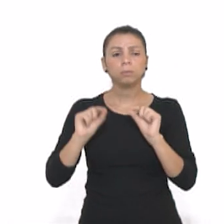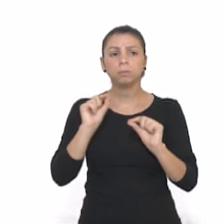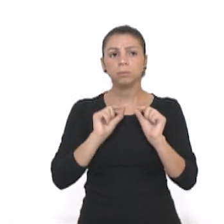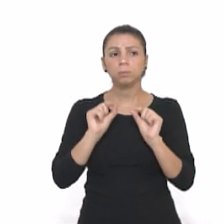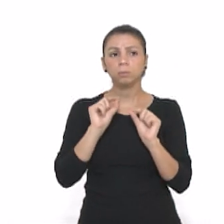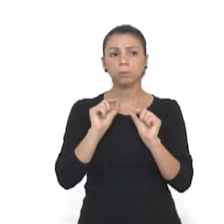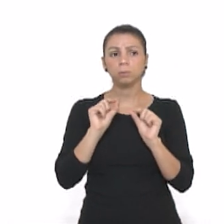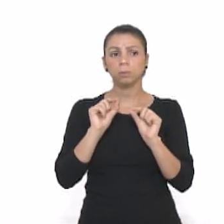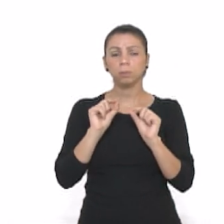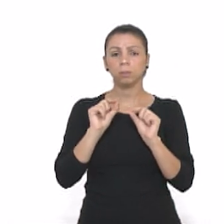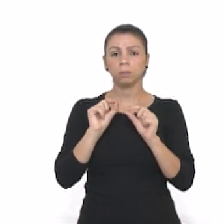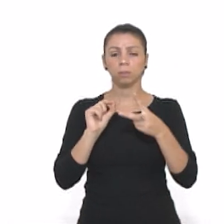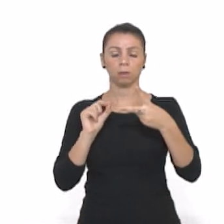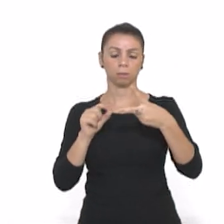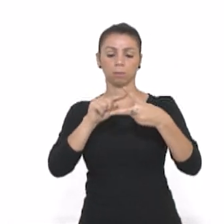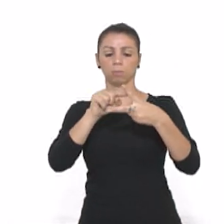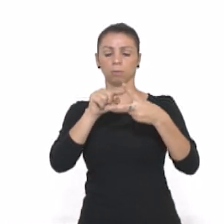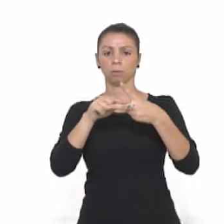o ângulo B,